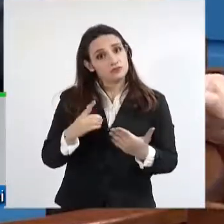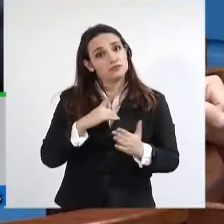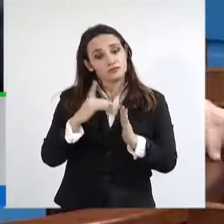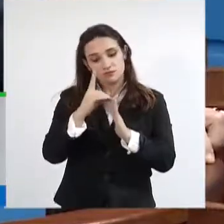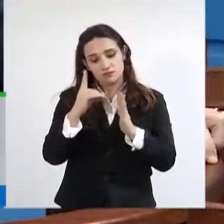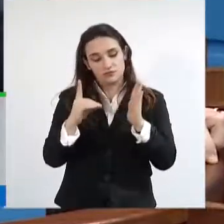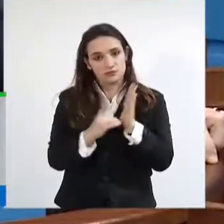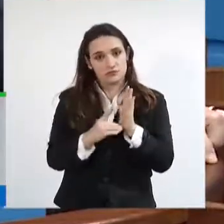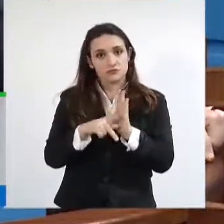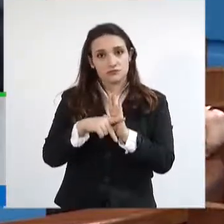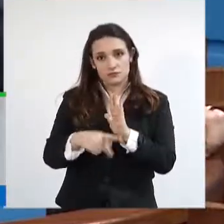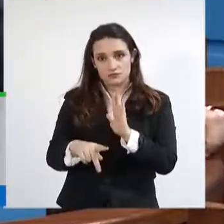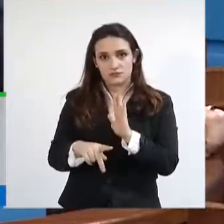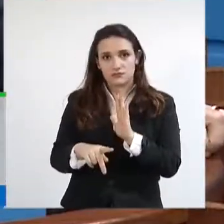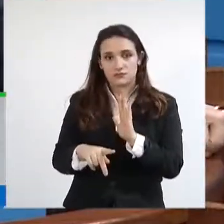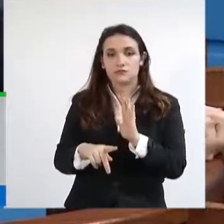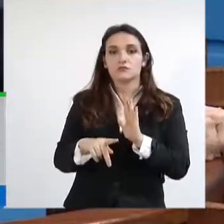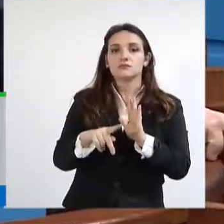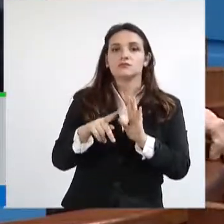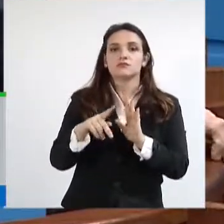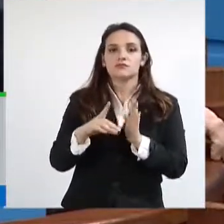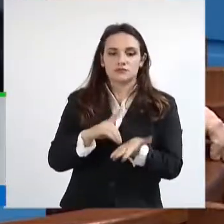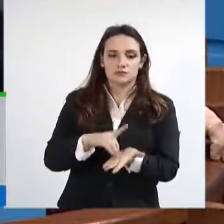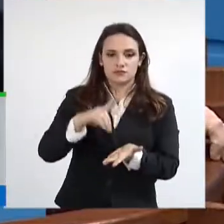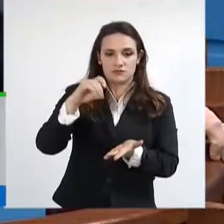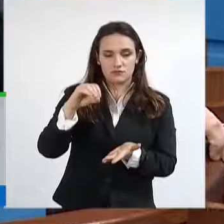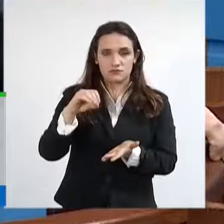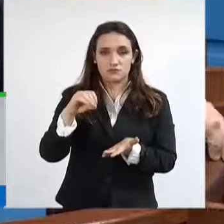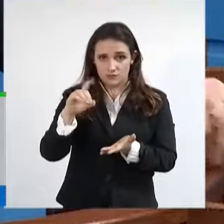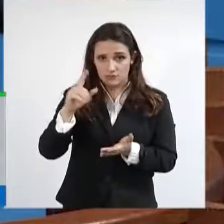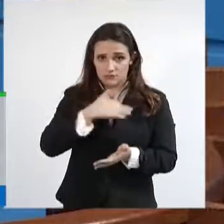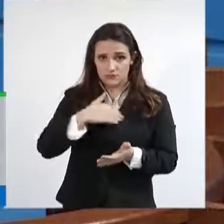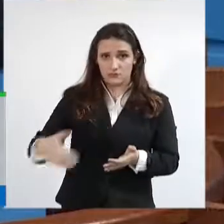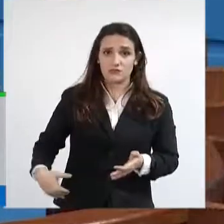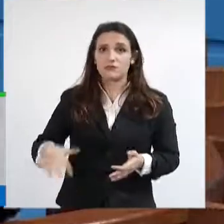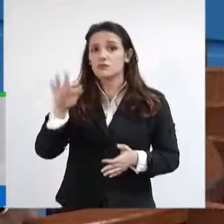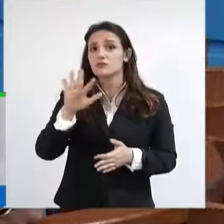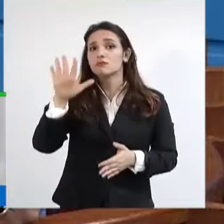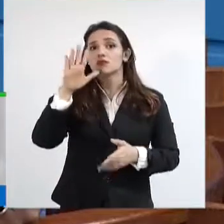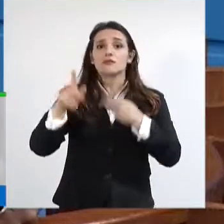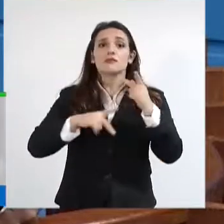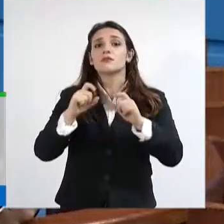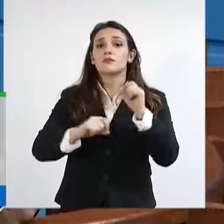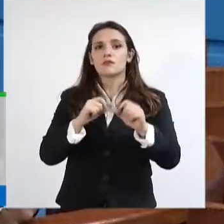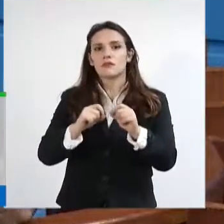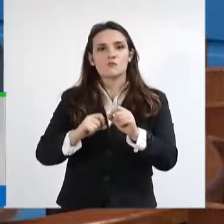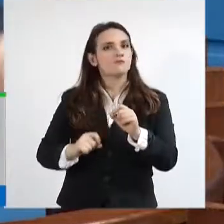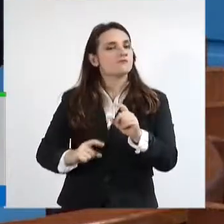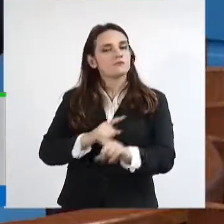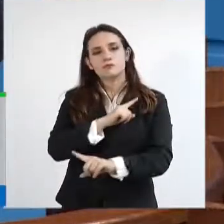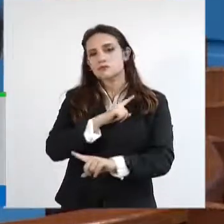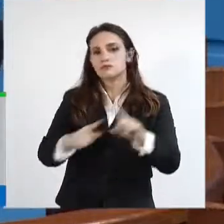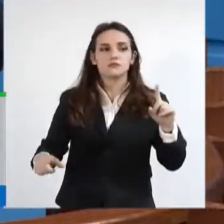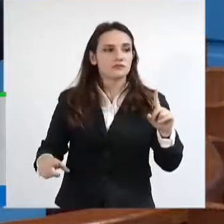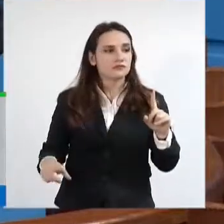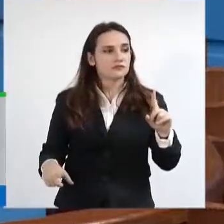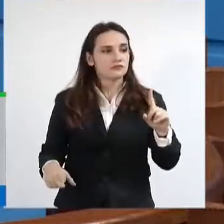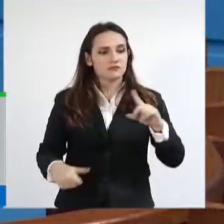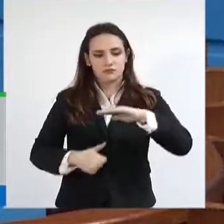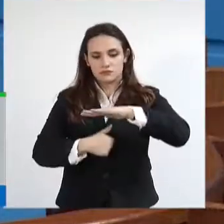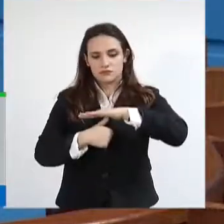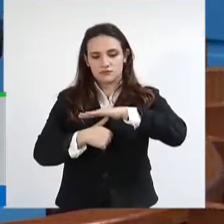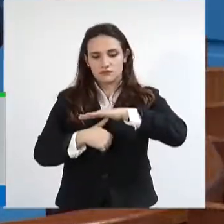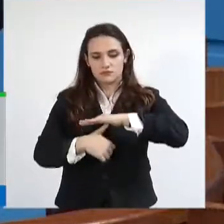decreto no Diário Oficial, deputado Gerson Claro, do governo federal, que proíbe os reitores